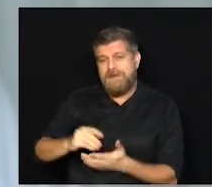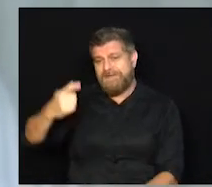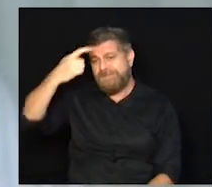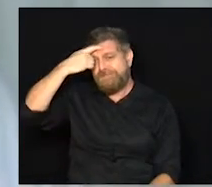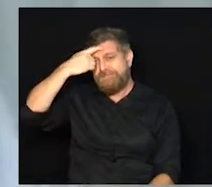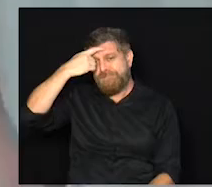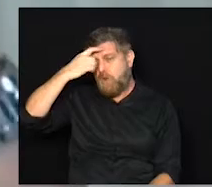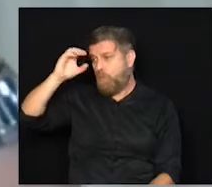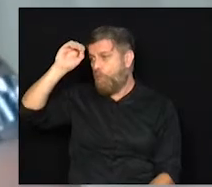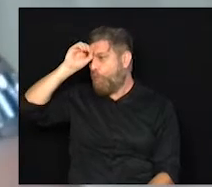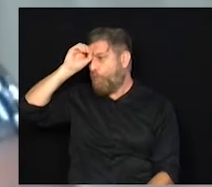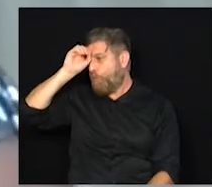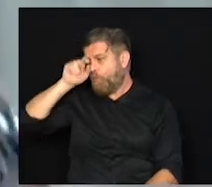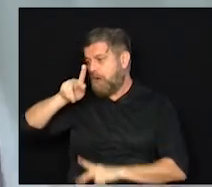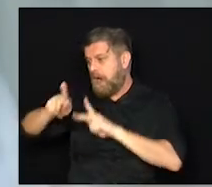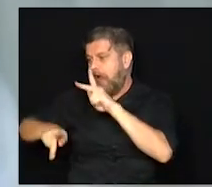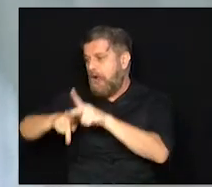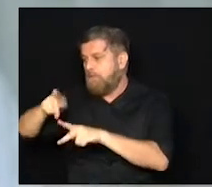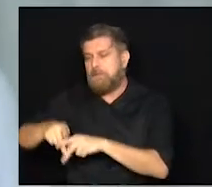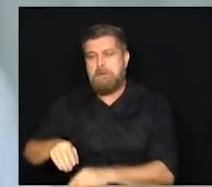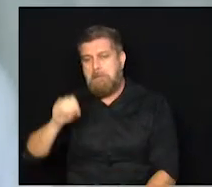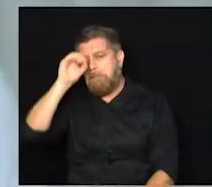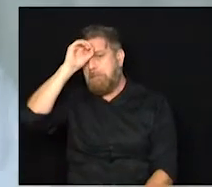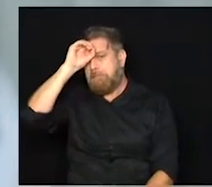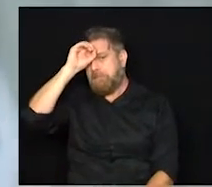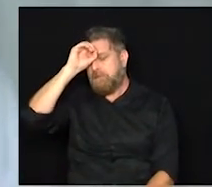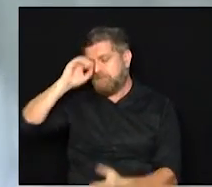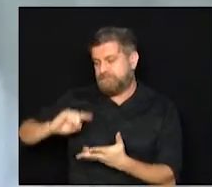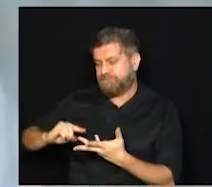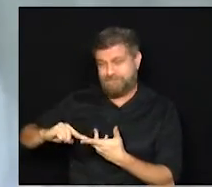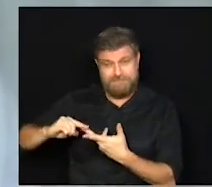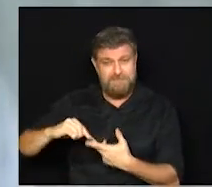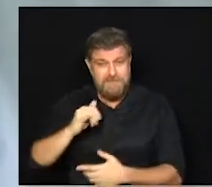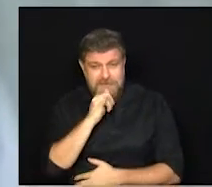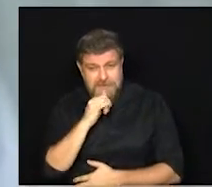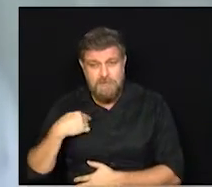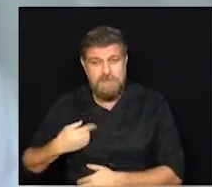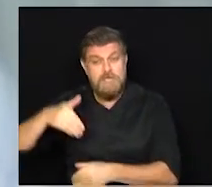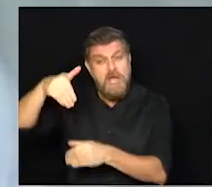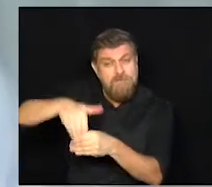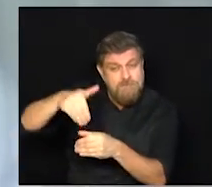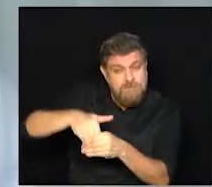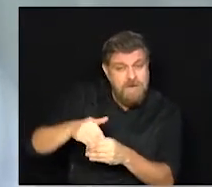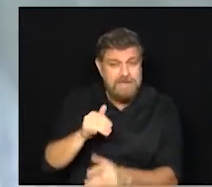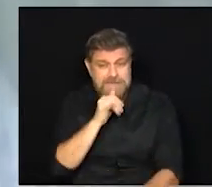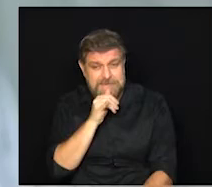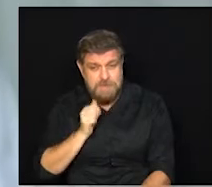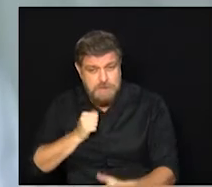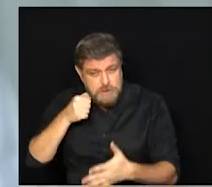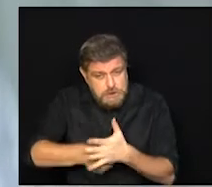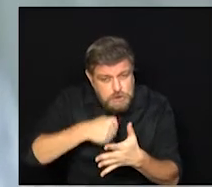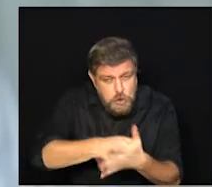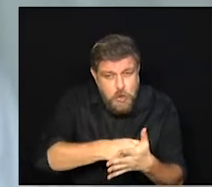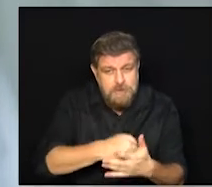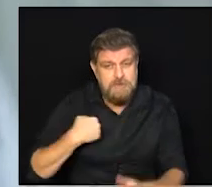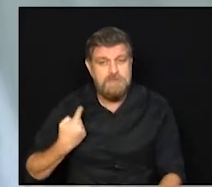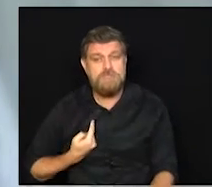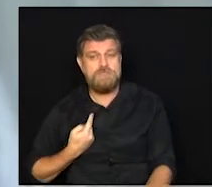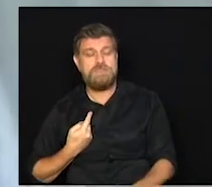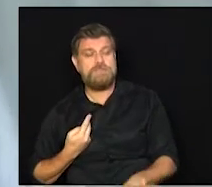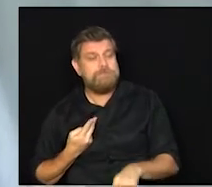conscientização da população, em vários aspectos. Quando a gente vota, quando a gente exige, quando a gente